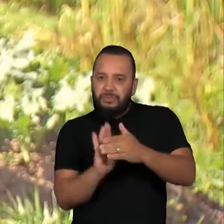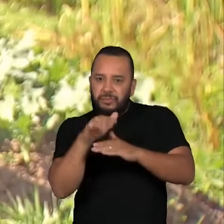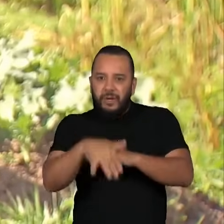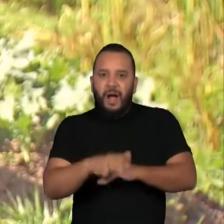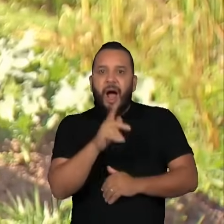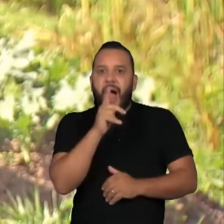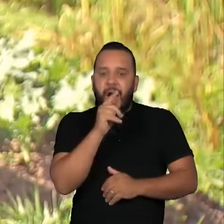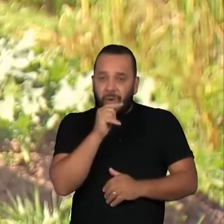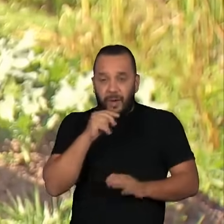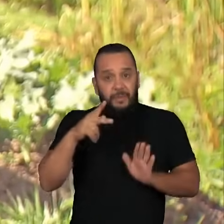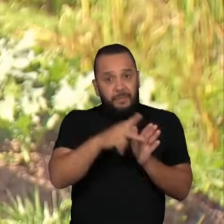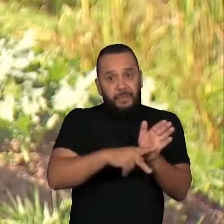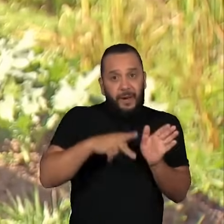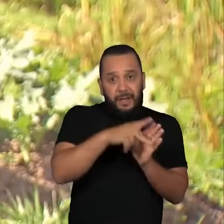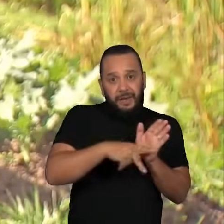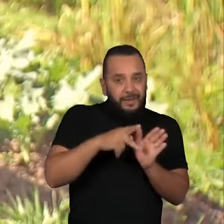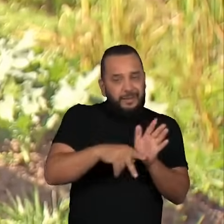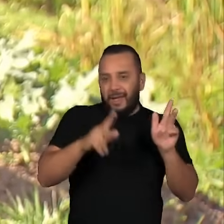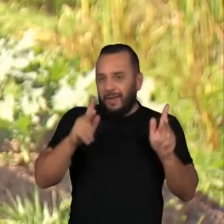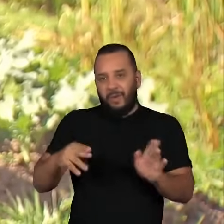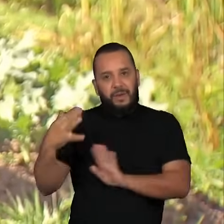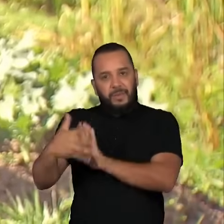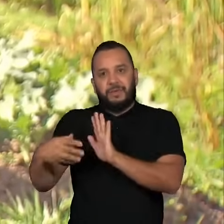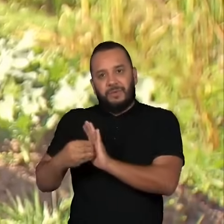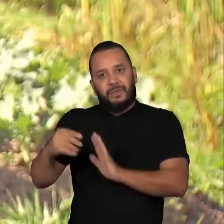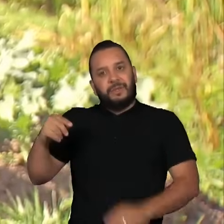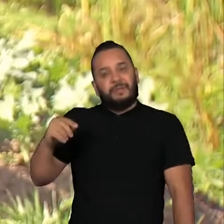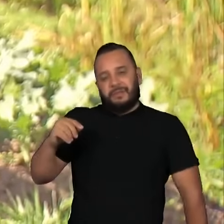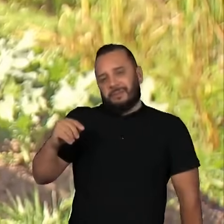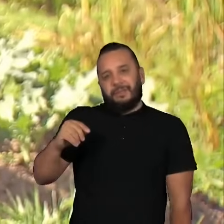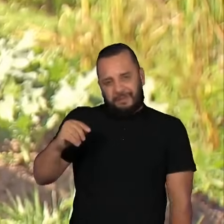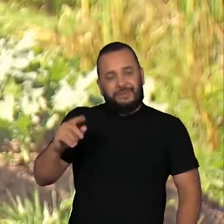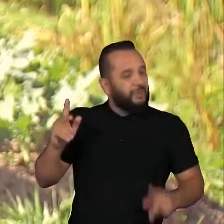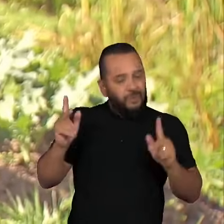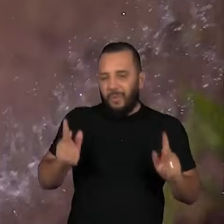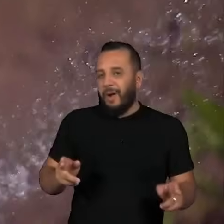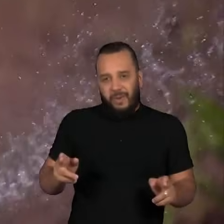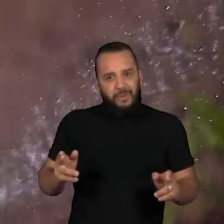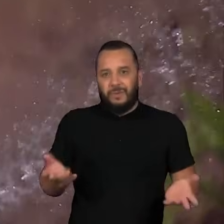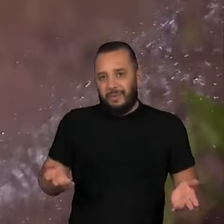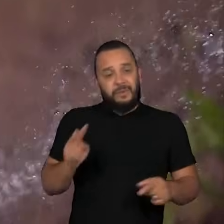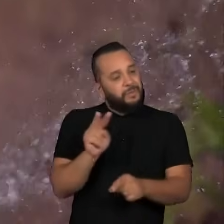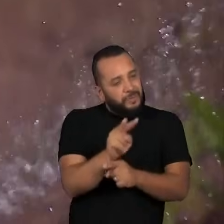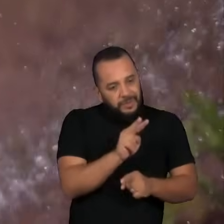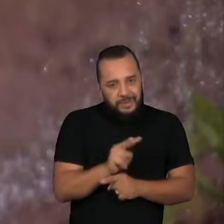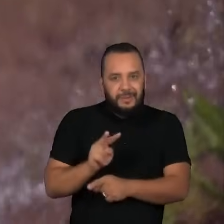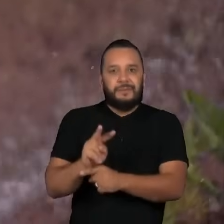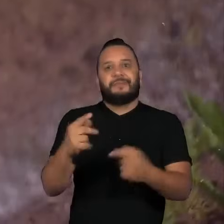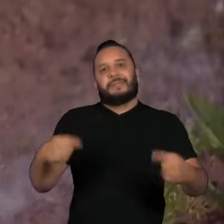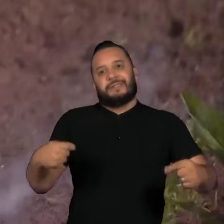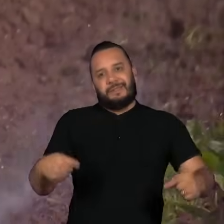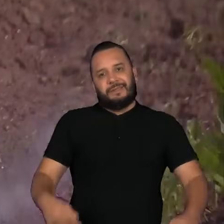Paulo. Então, vamos prestar atenção com o que nós estamos fazendo com a nossa Amazônia, as duas.